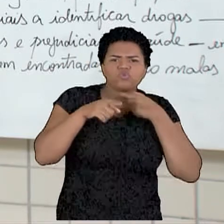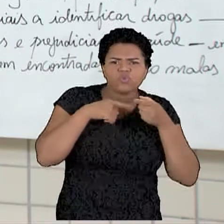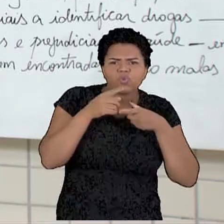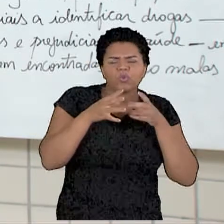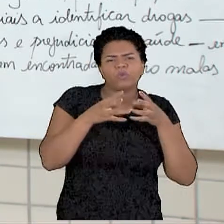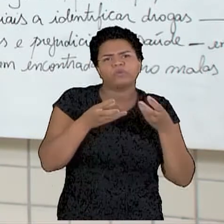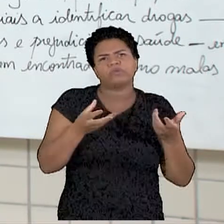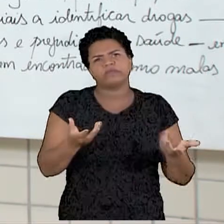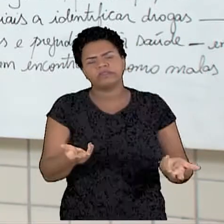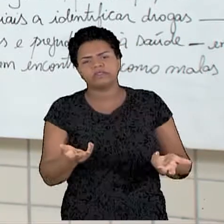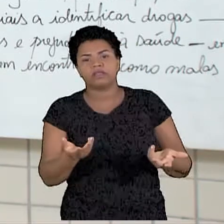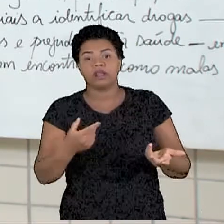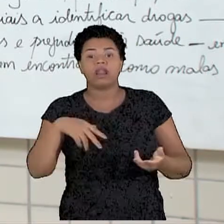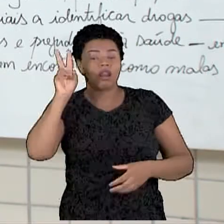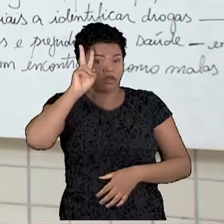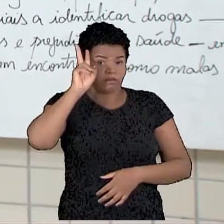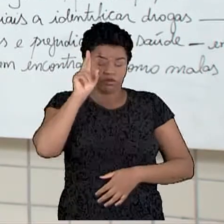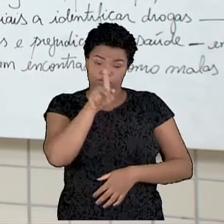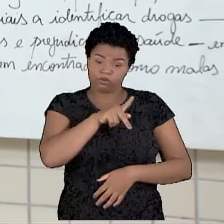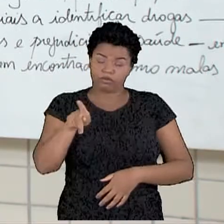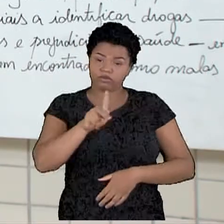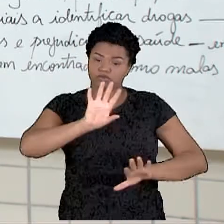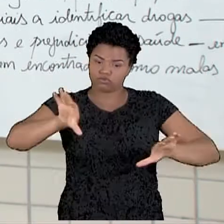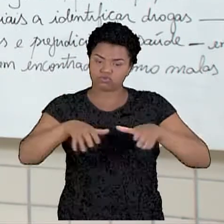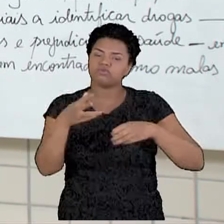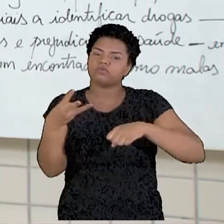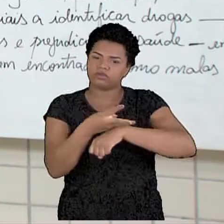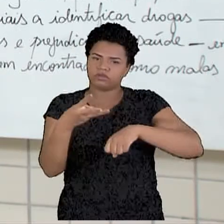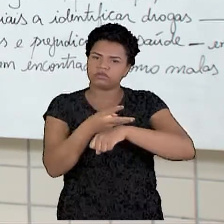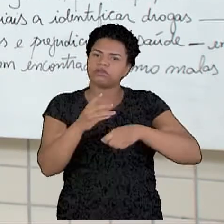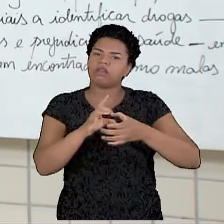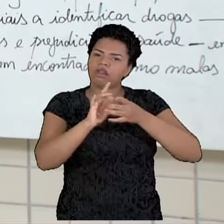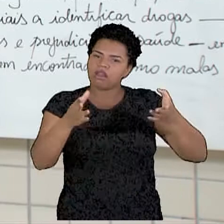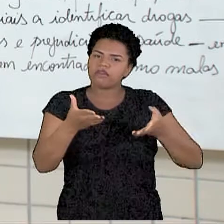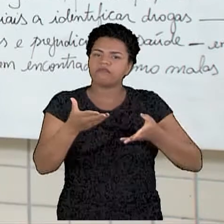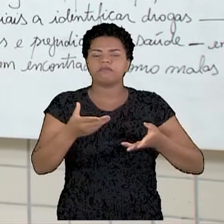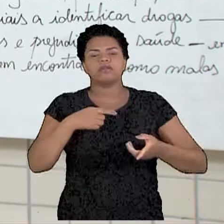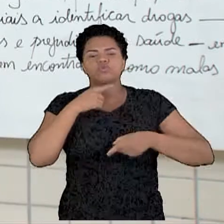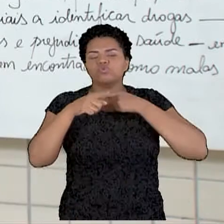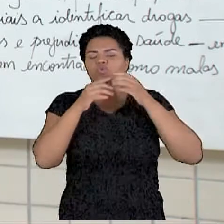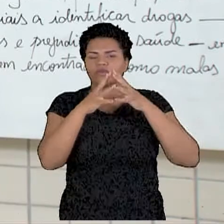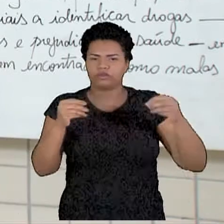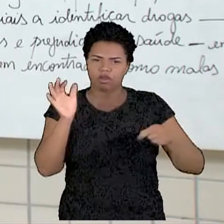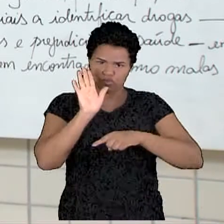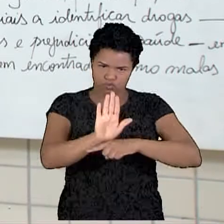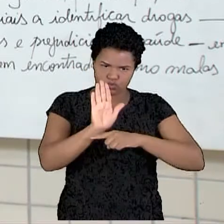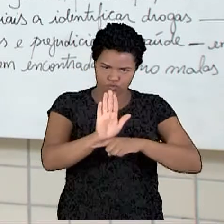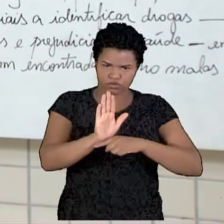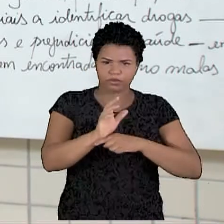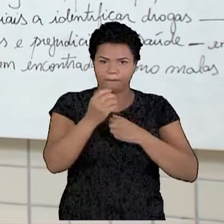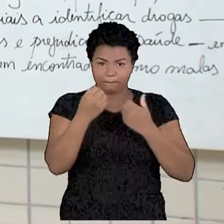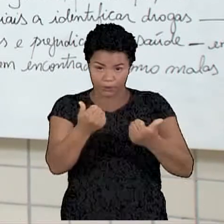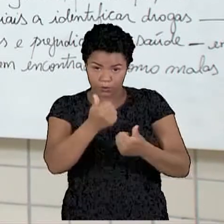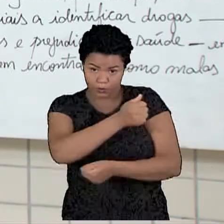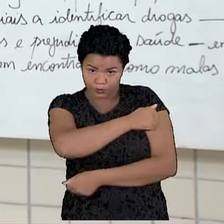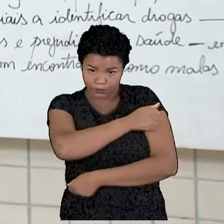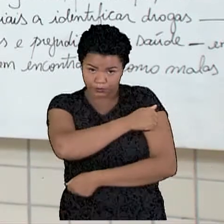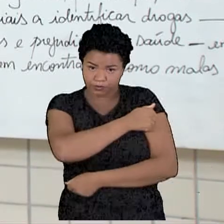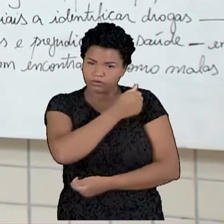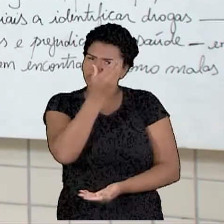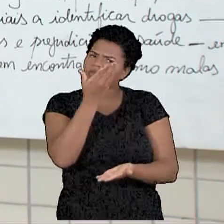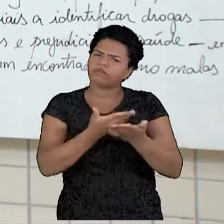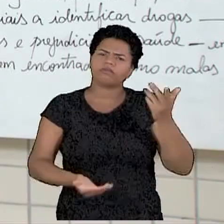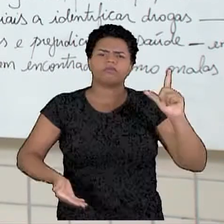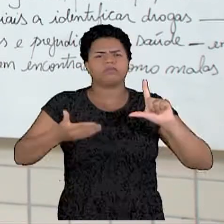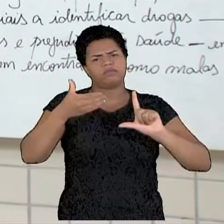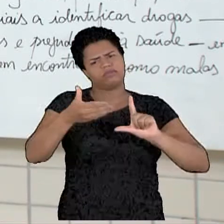professores de vocês estão disponíveis nos grupos de WhatsApp para tirar qualquer dúvida, tá bom, alunos? E não percam as teleaulas, porque é